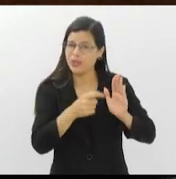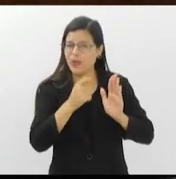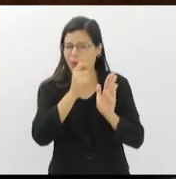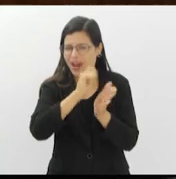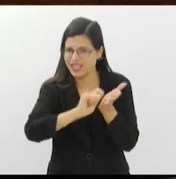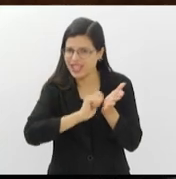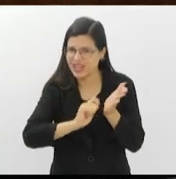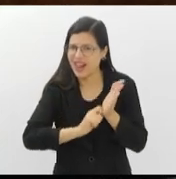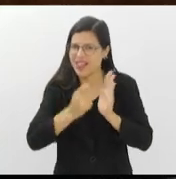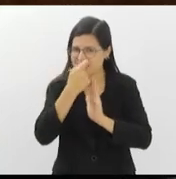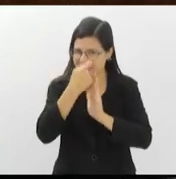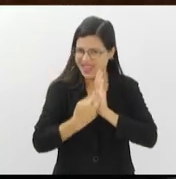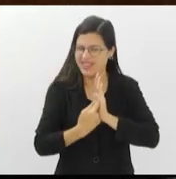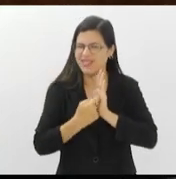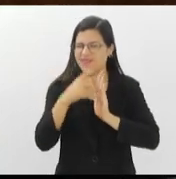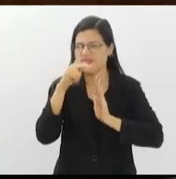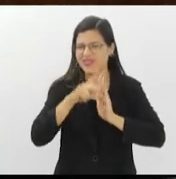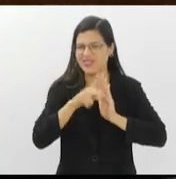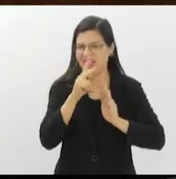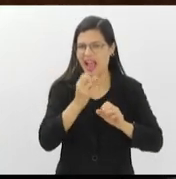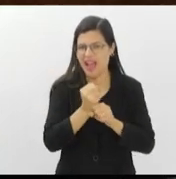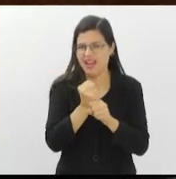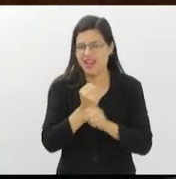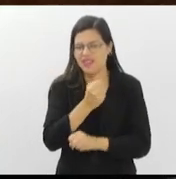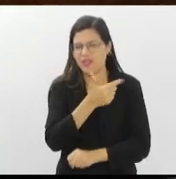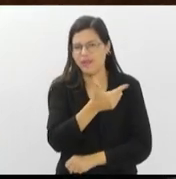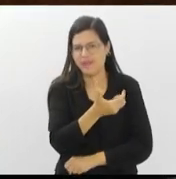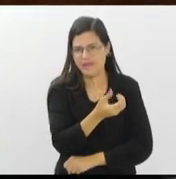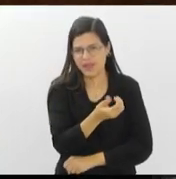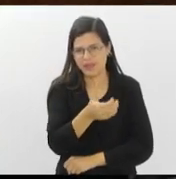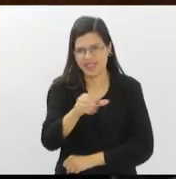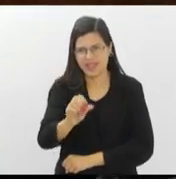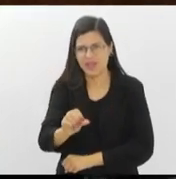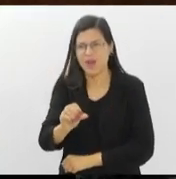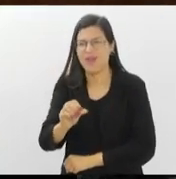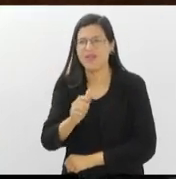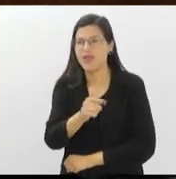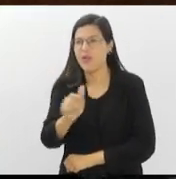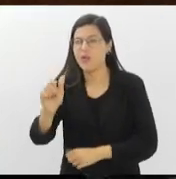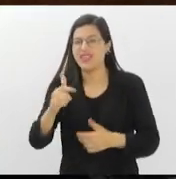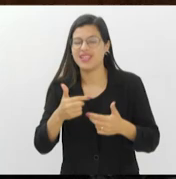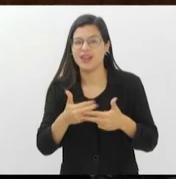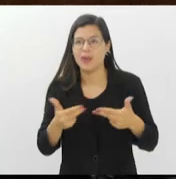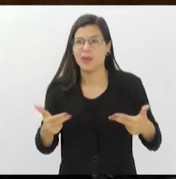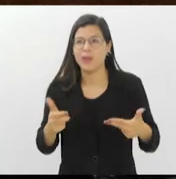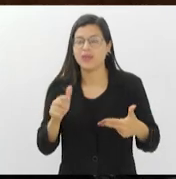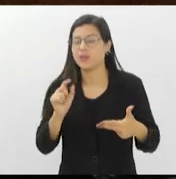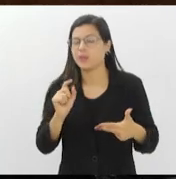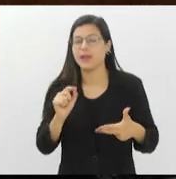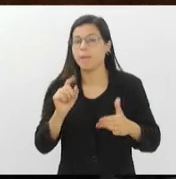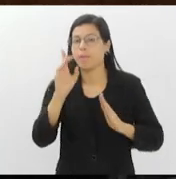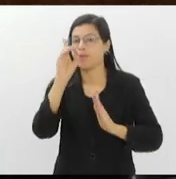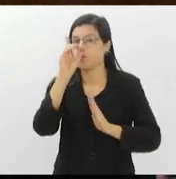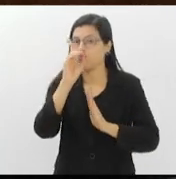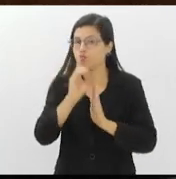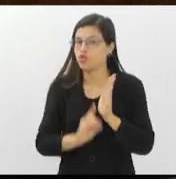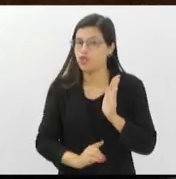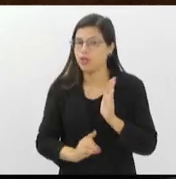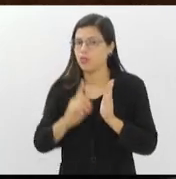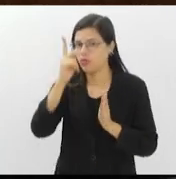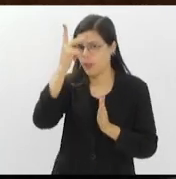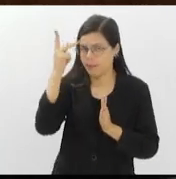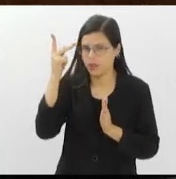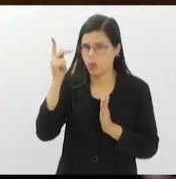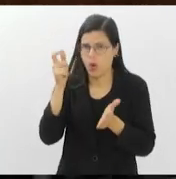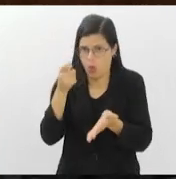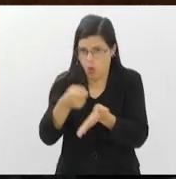2019. E aborda uma questão absolutamente relevante, que é o direito do consumidor se